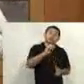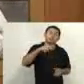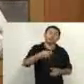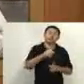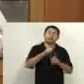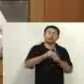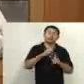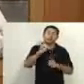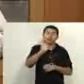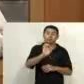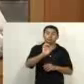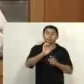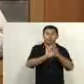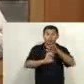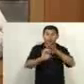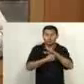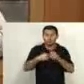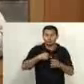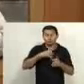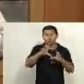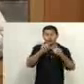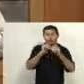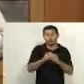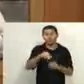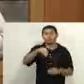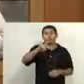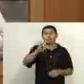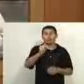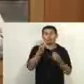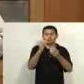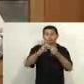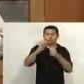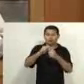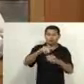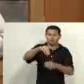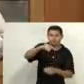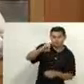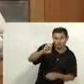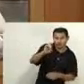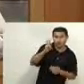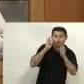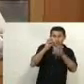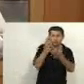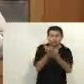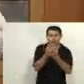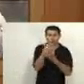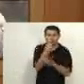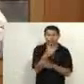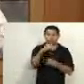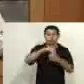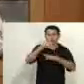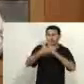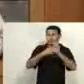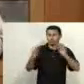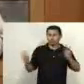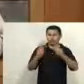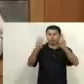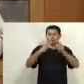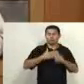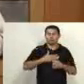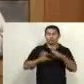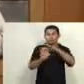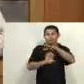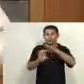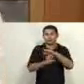minha empresa, tá? Eu pego, né, a média. Como que é feita a média? Como que a gente viu lá na teleaula 1? Eu pego todos os valores da minha